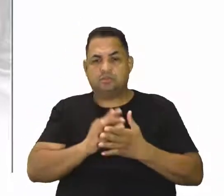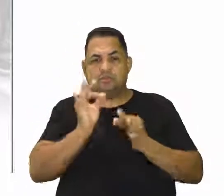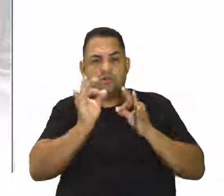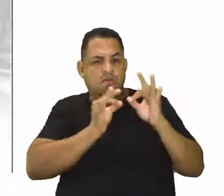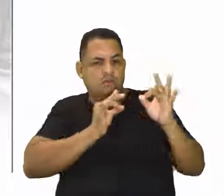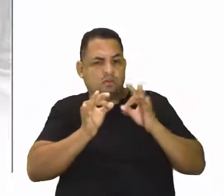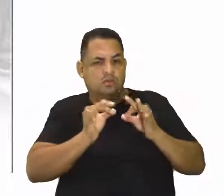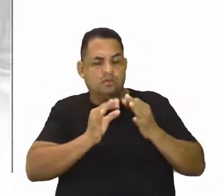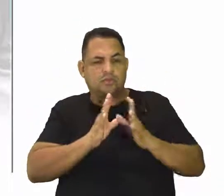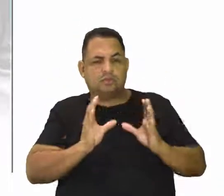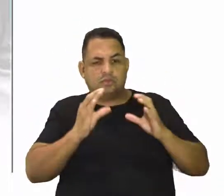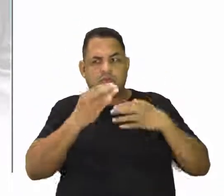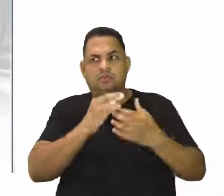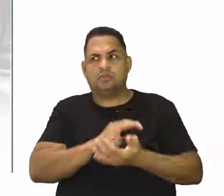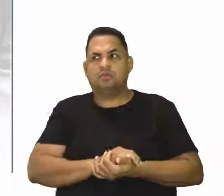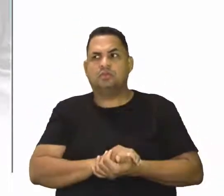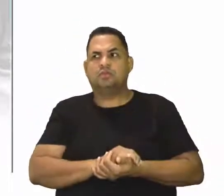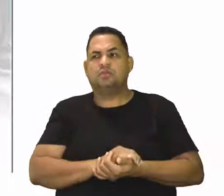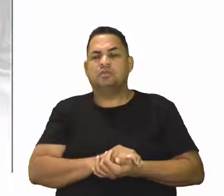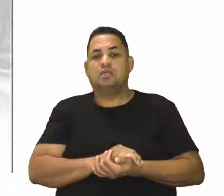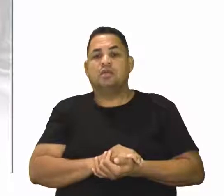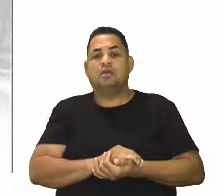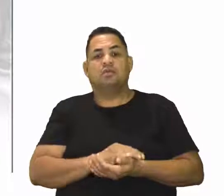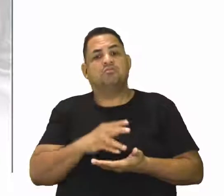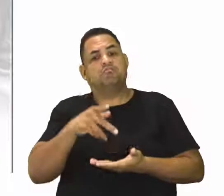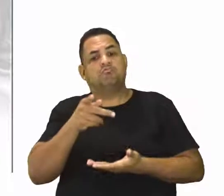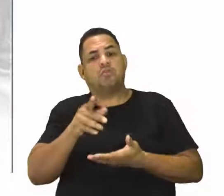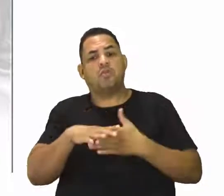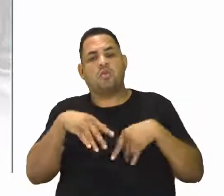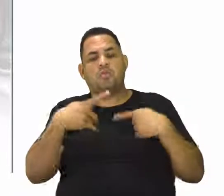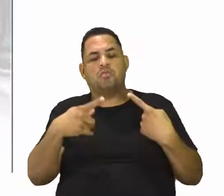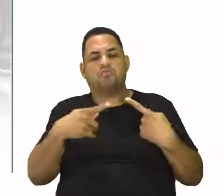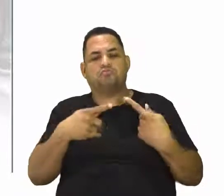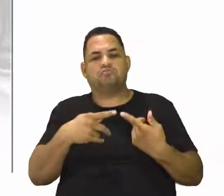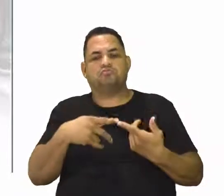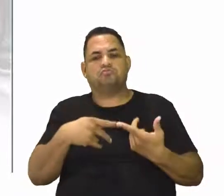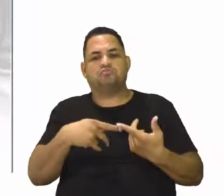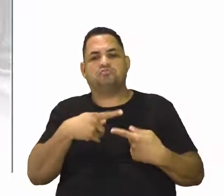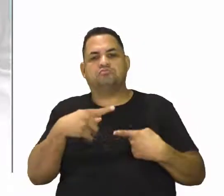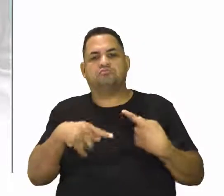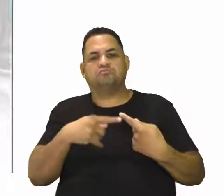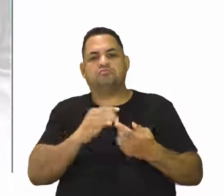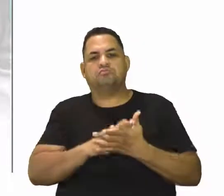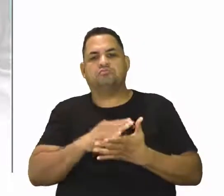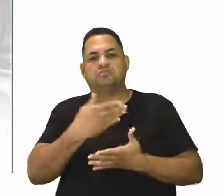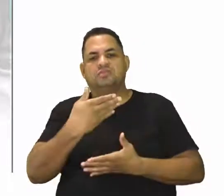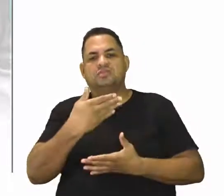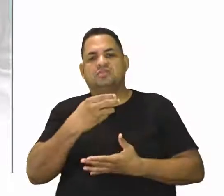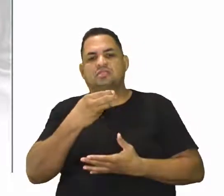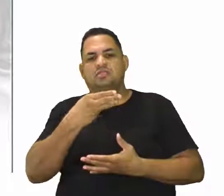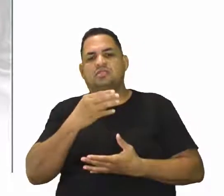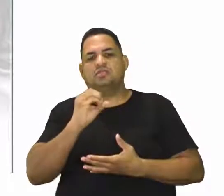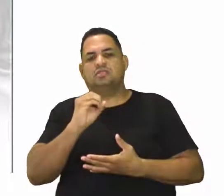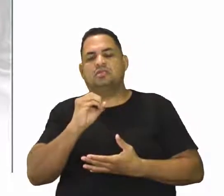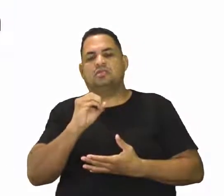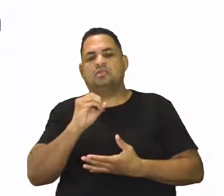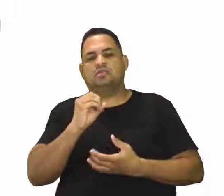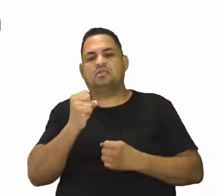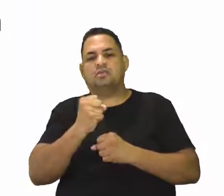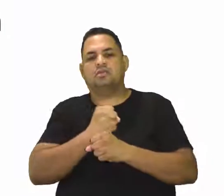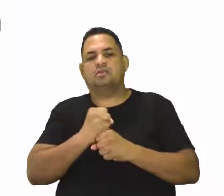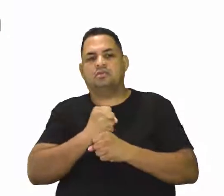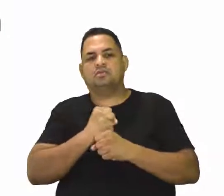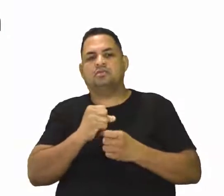mentoras elas que vão dizer o objetivo delas 30 anos do foro de São Paulo